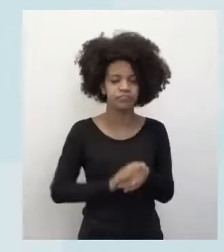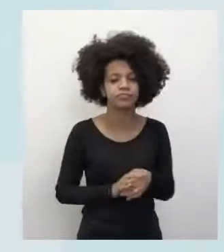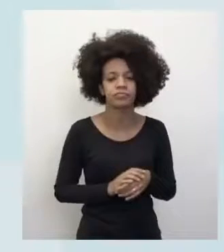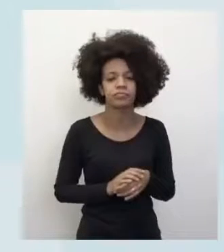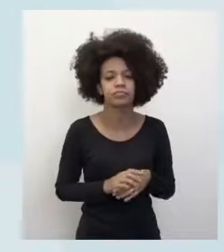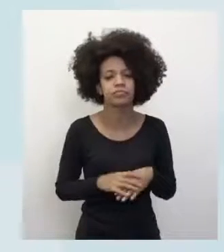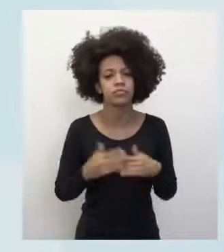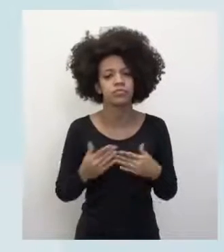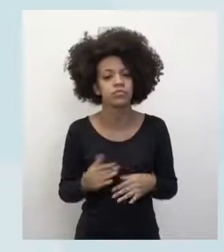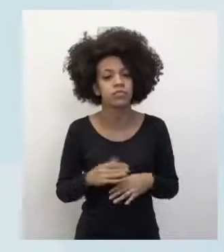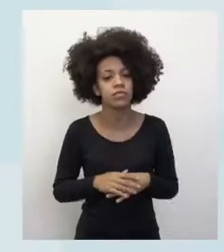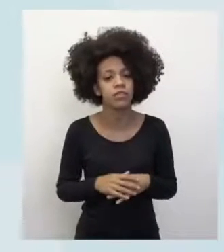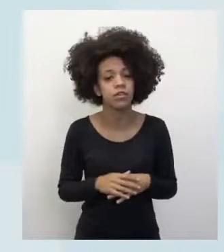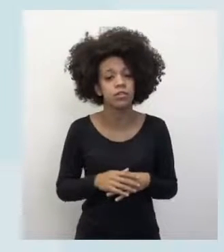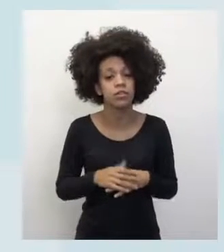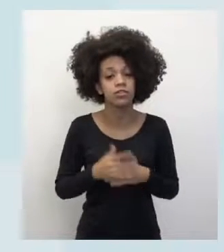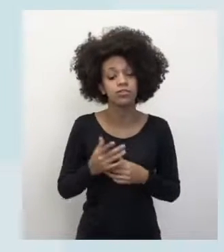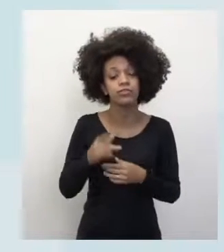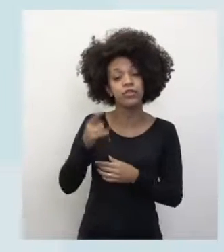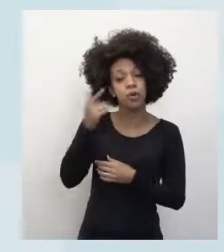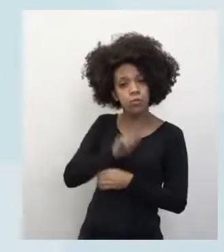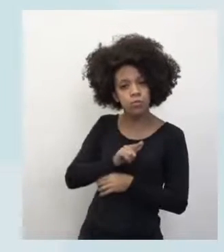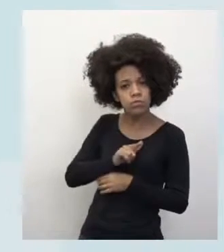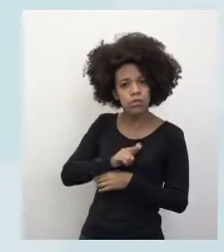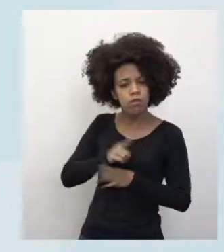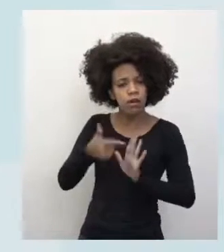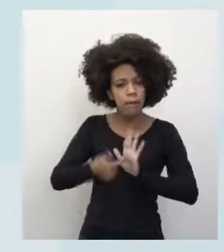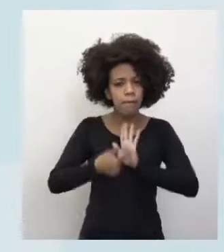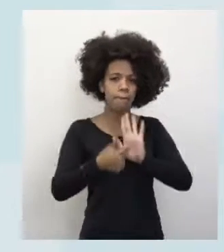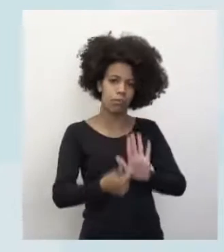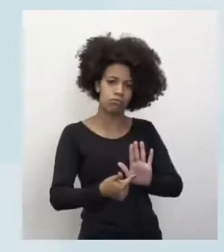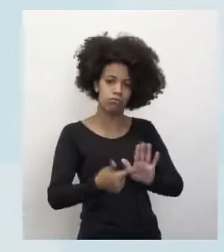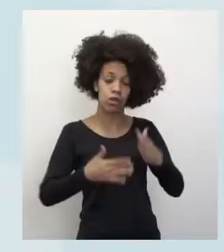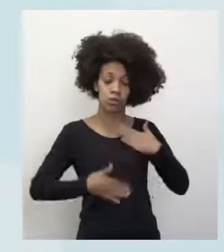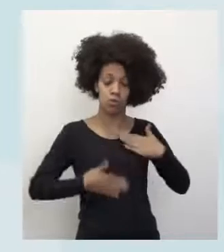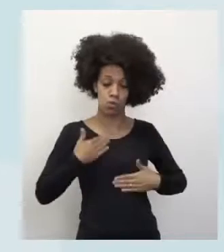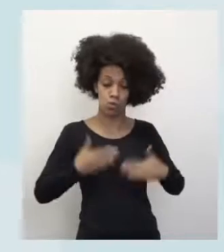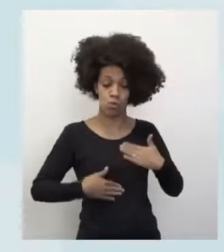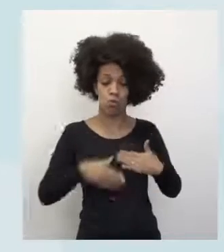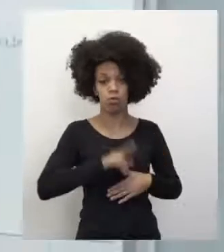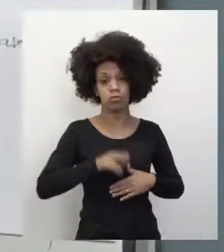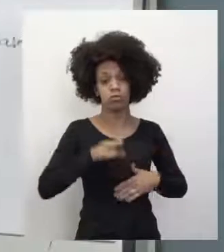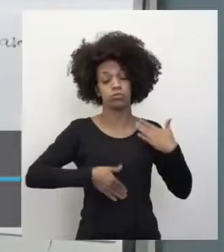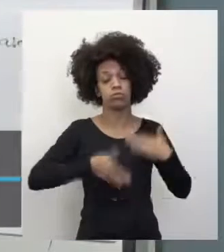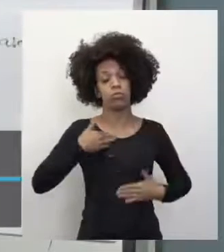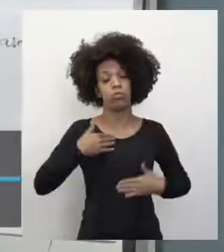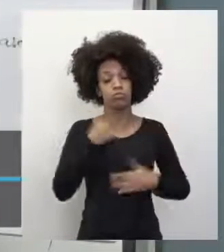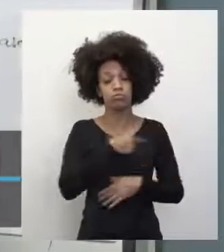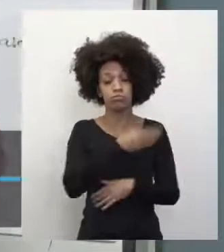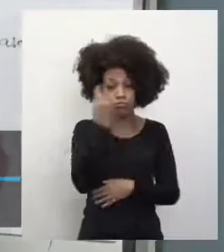seja, essa questão de você conseguir transmitir através do seu corpo, através do seu rosto,